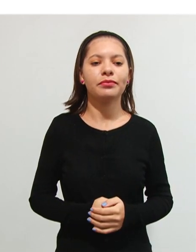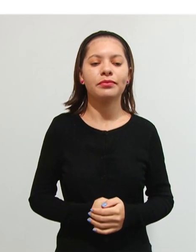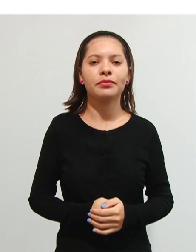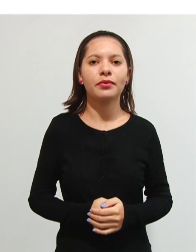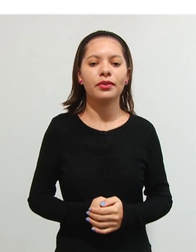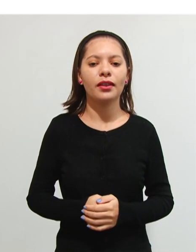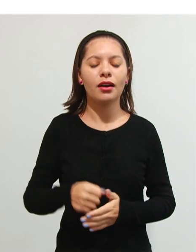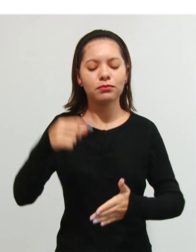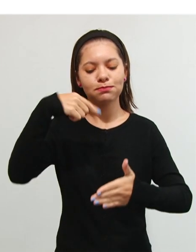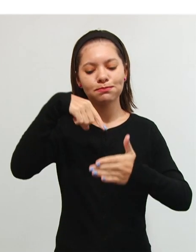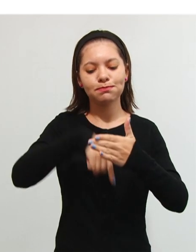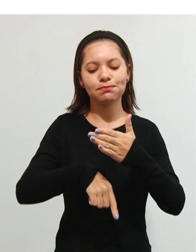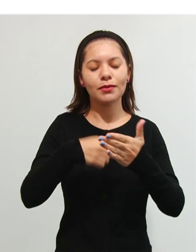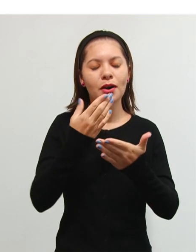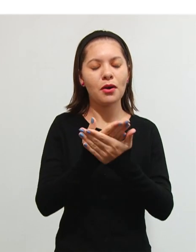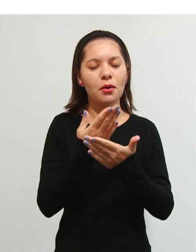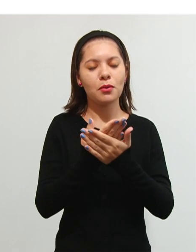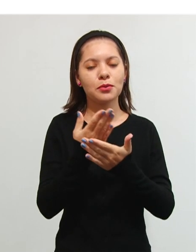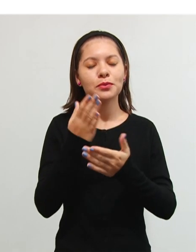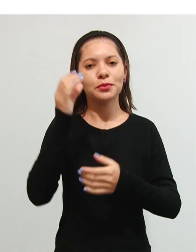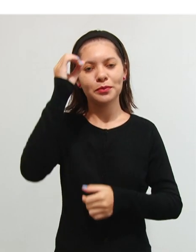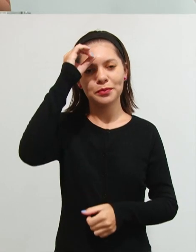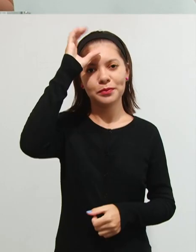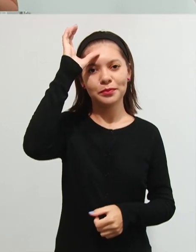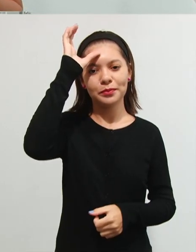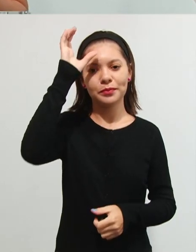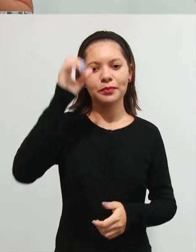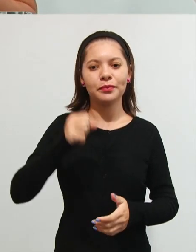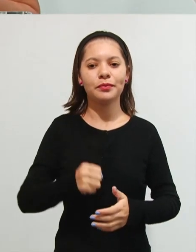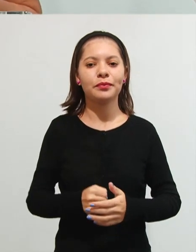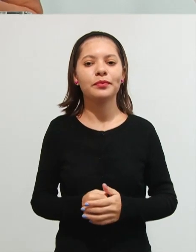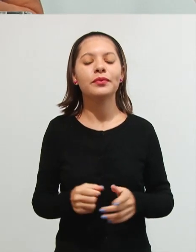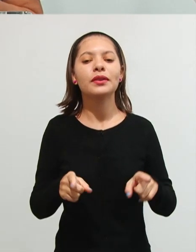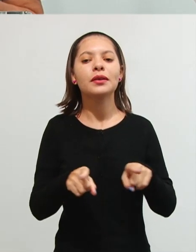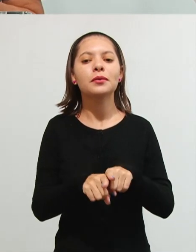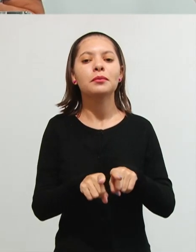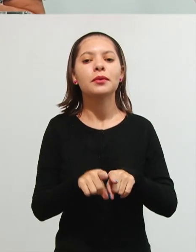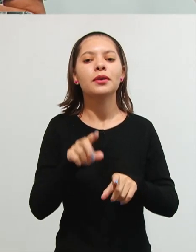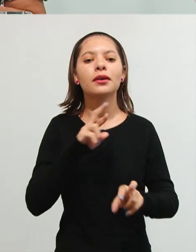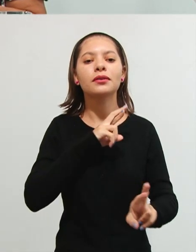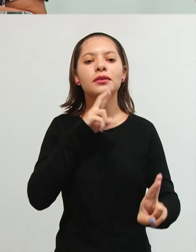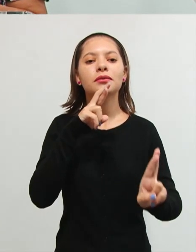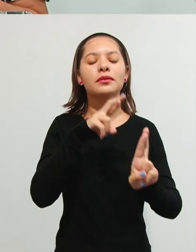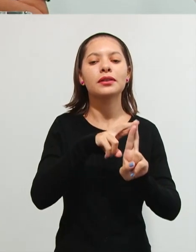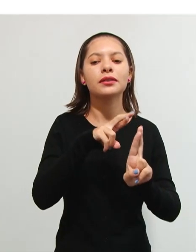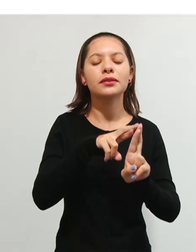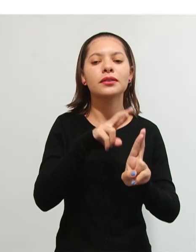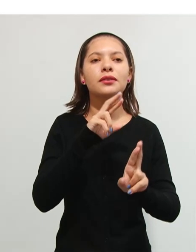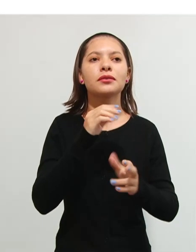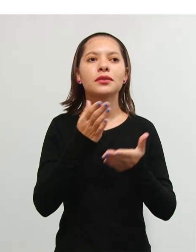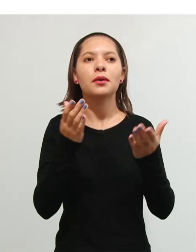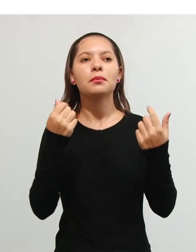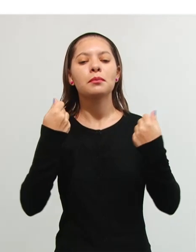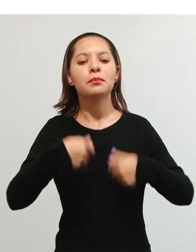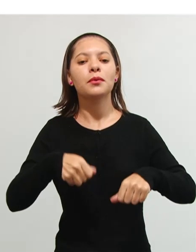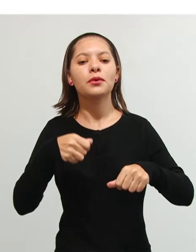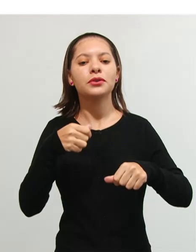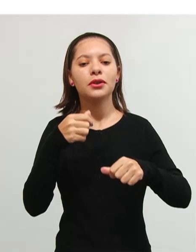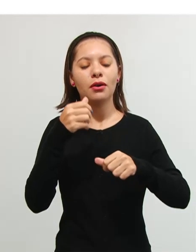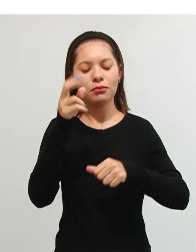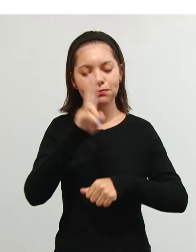e aprofundar os seus estudos. Também temos a referência bibliográfica que você pode